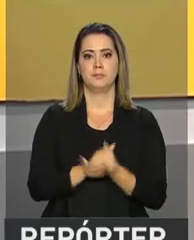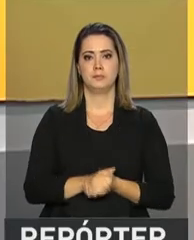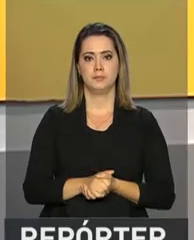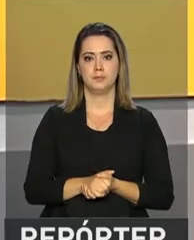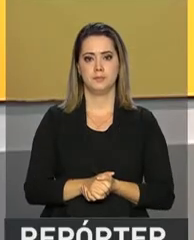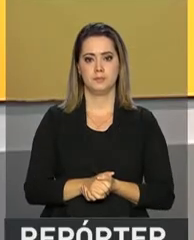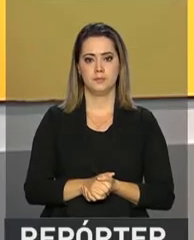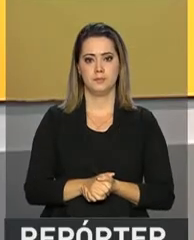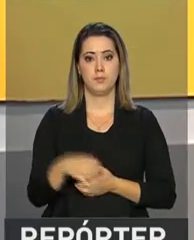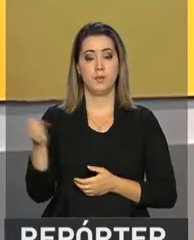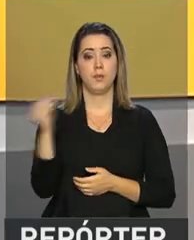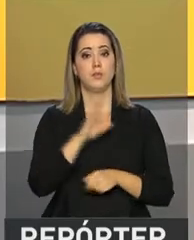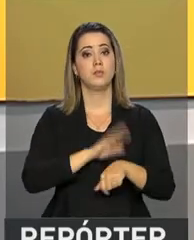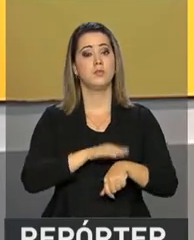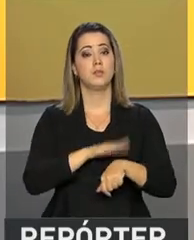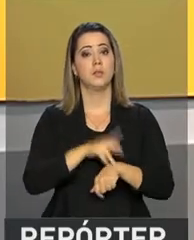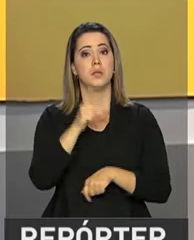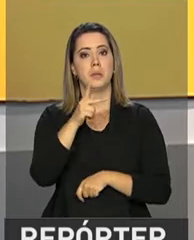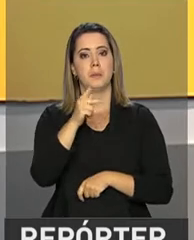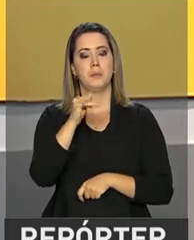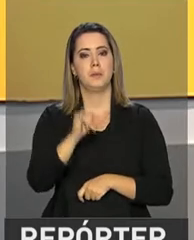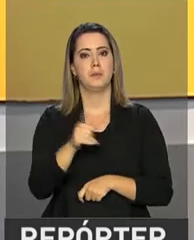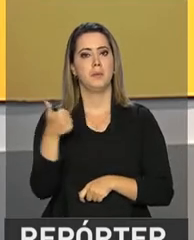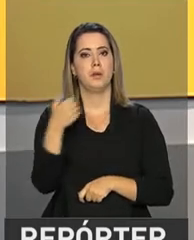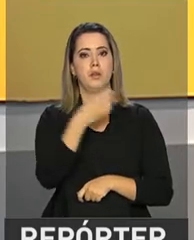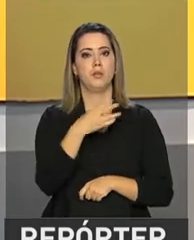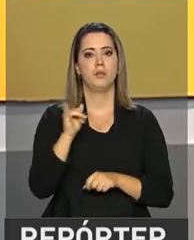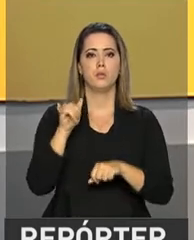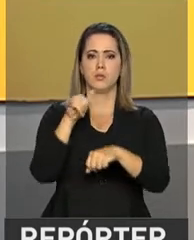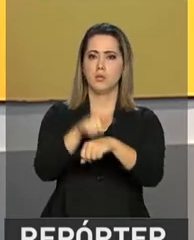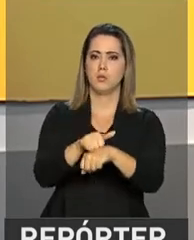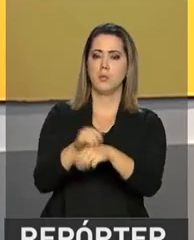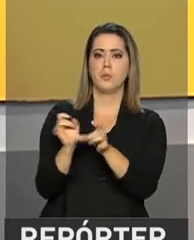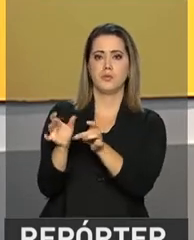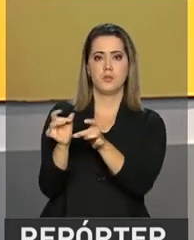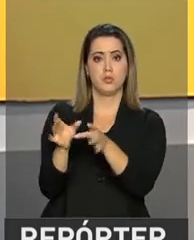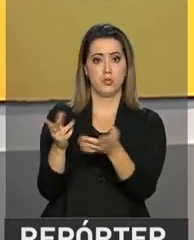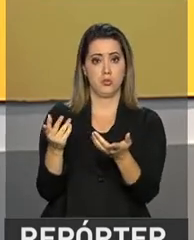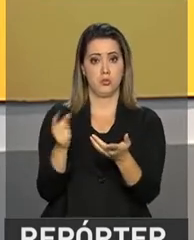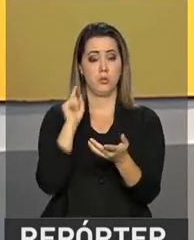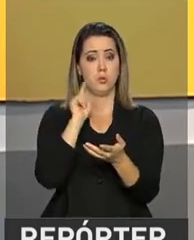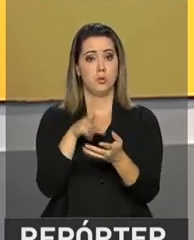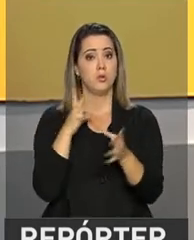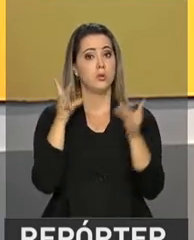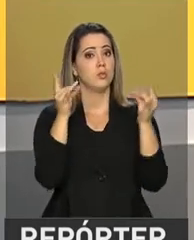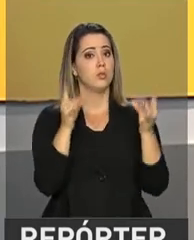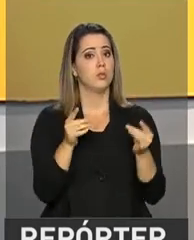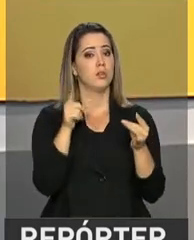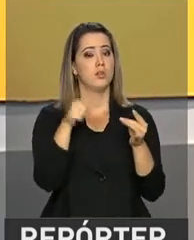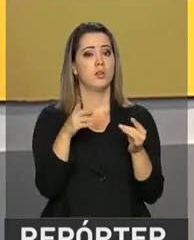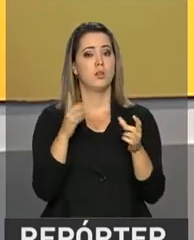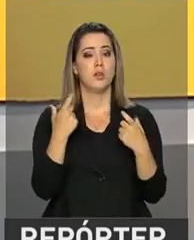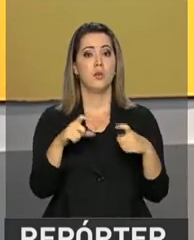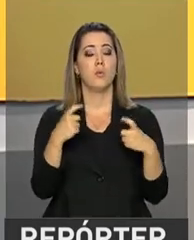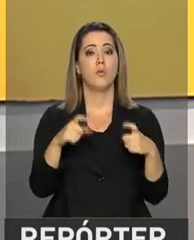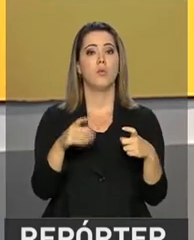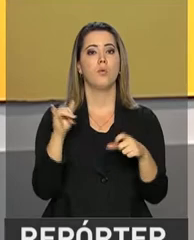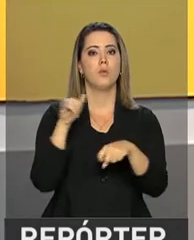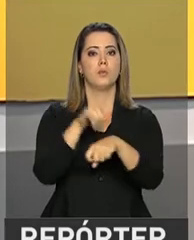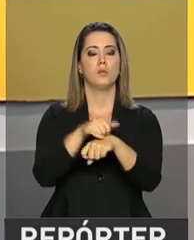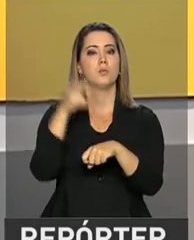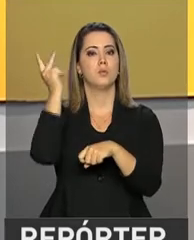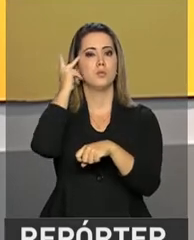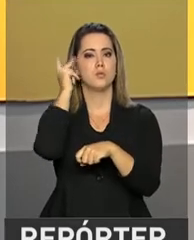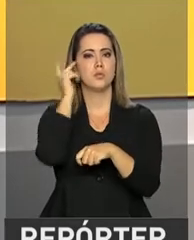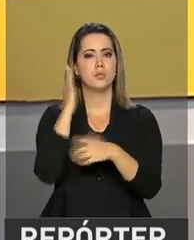nesta nova fase do pp e 14 aeroportos vão ser concedidos o destaque vai para o terminal de congonhas que deverá receber